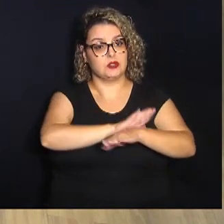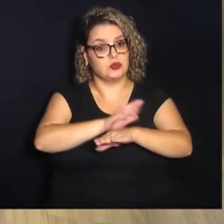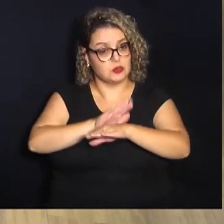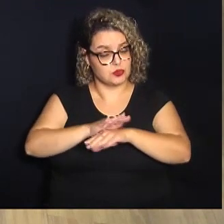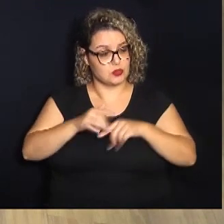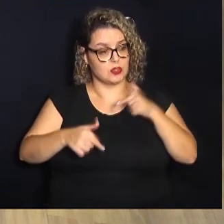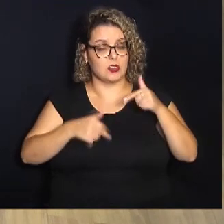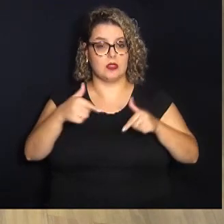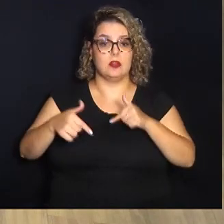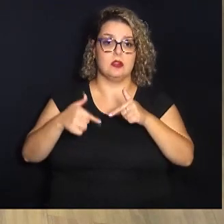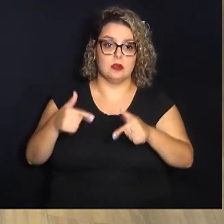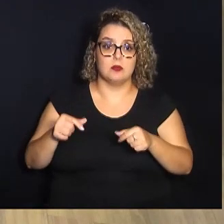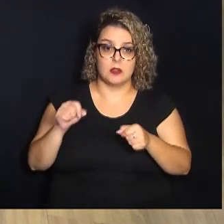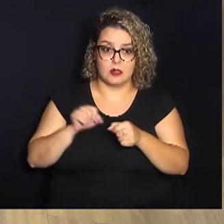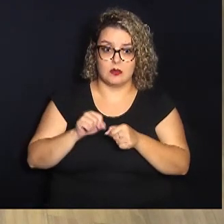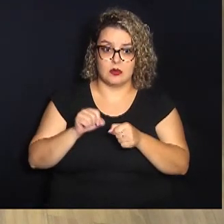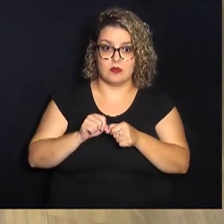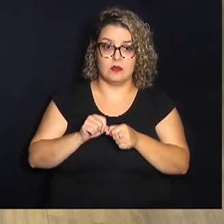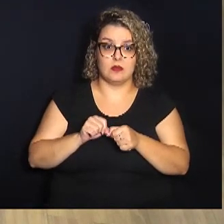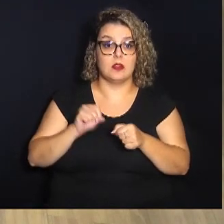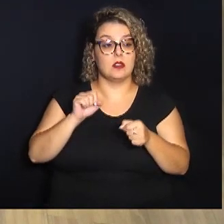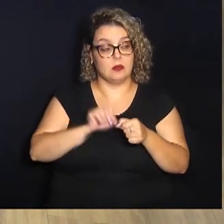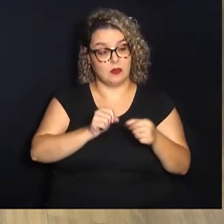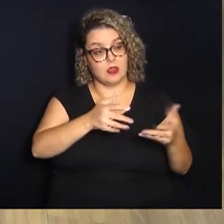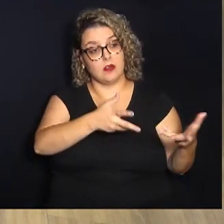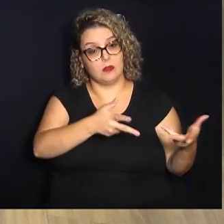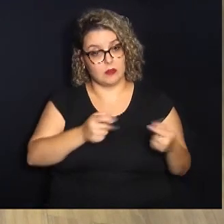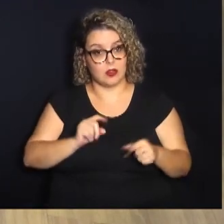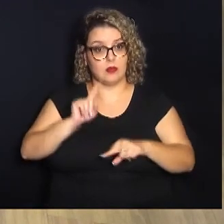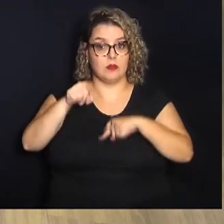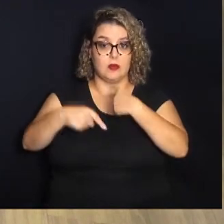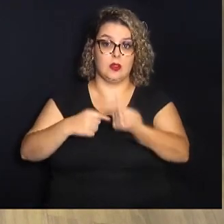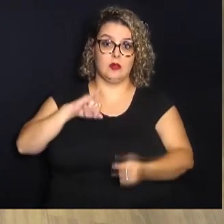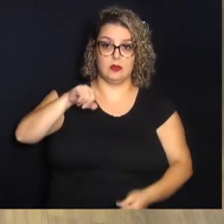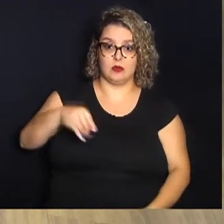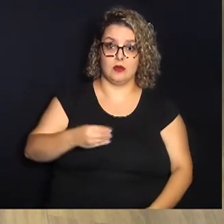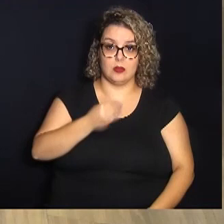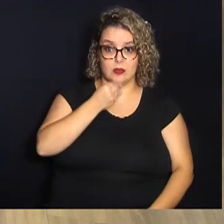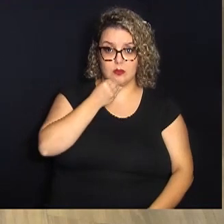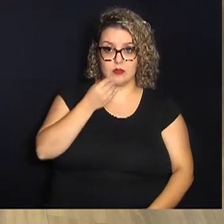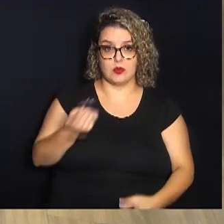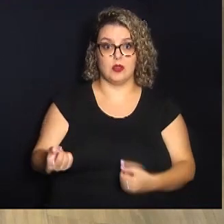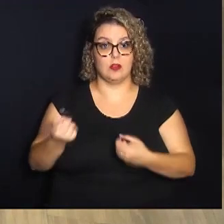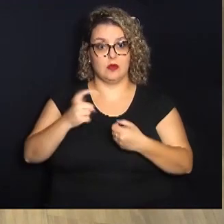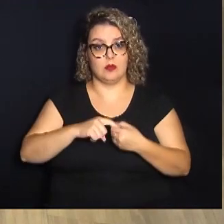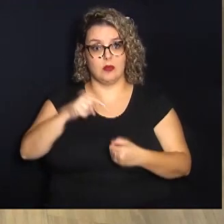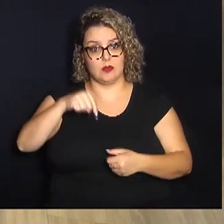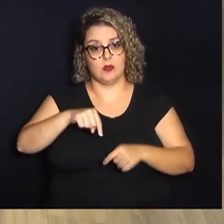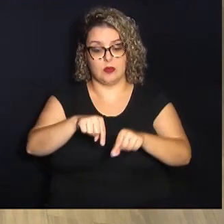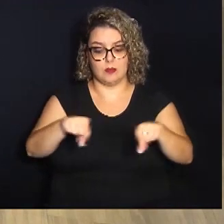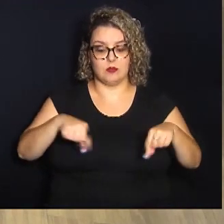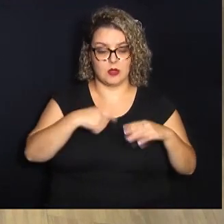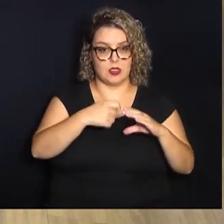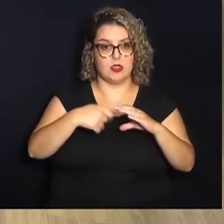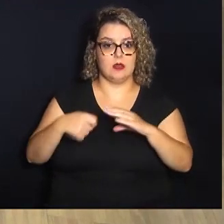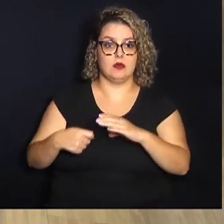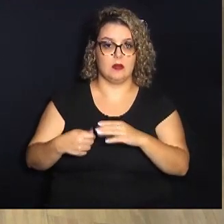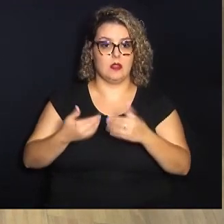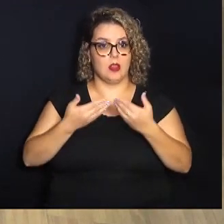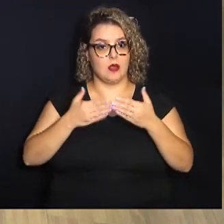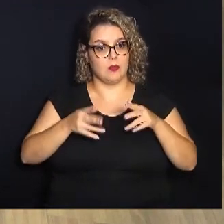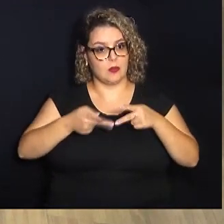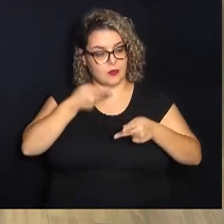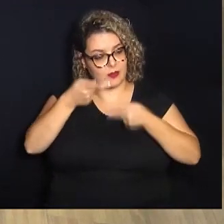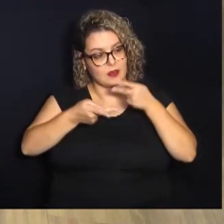que tem sido realizado. Já faço o convite aqui para uma próxima oportunidade para você retornar até aqui aos nossos estúdios e fica aberto para